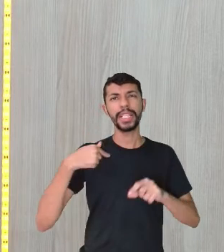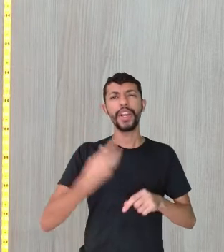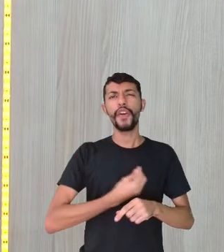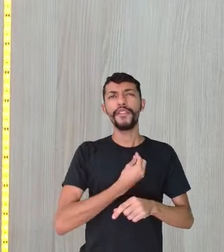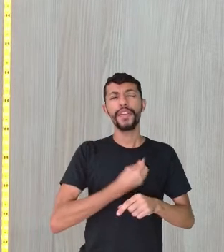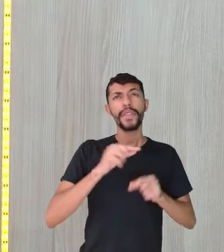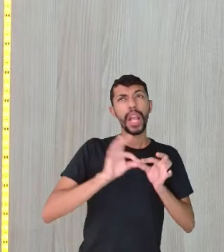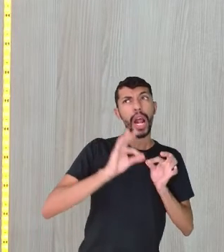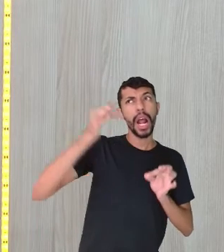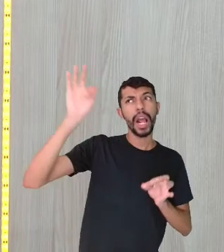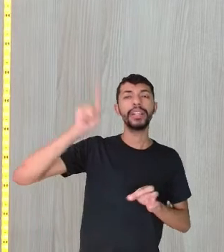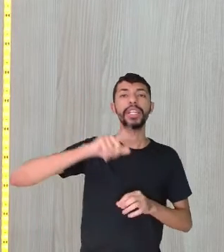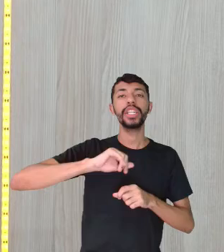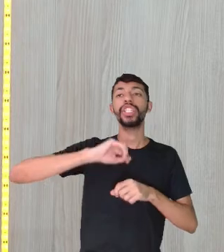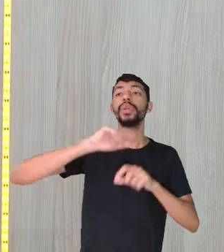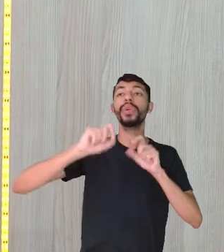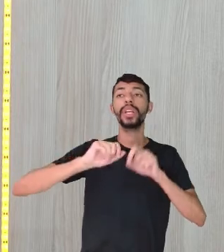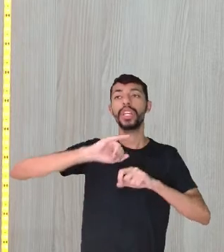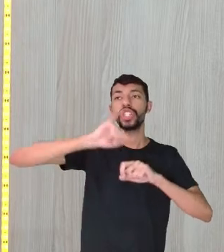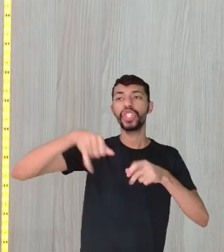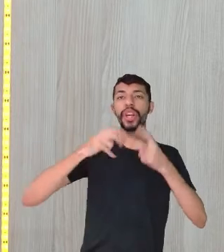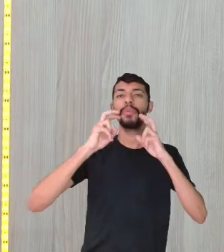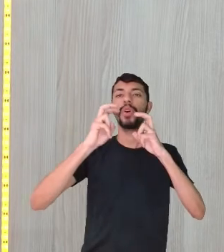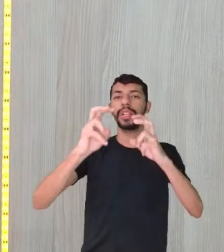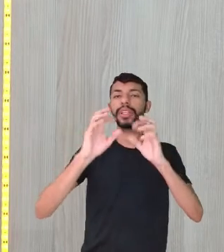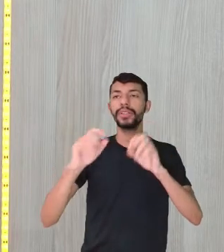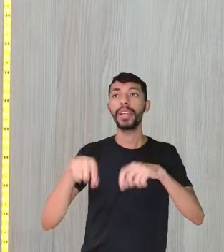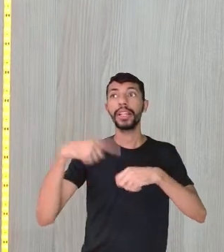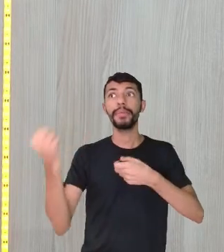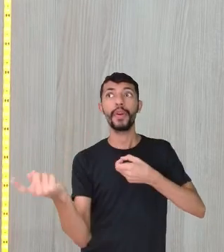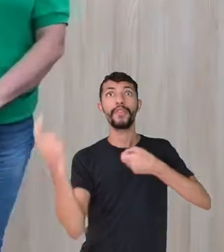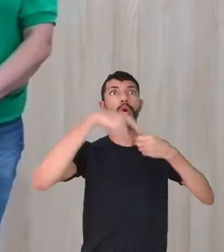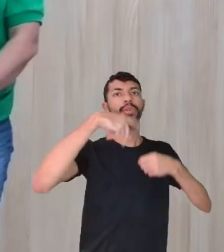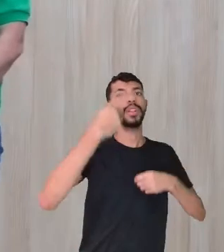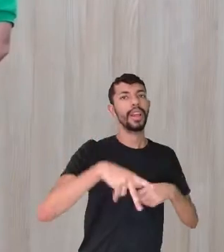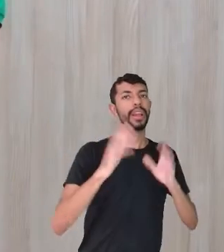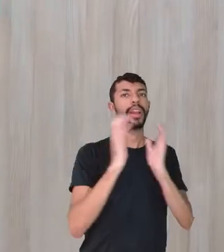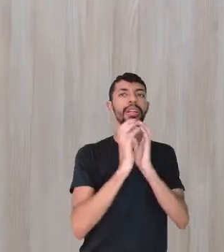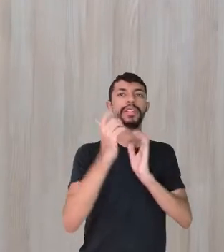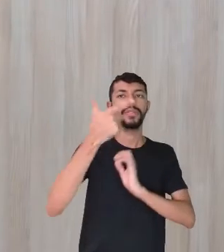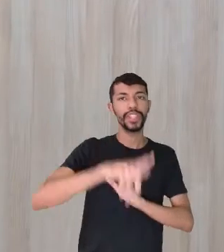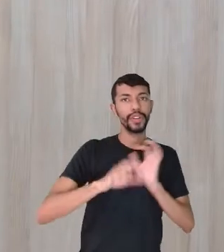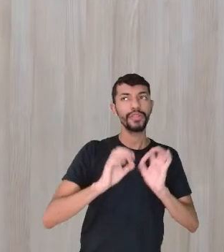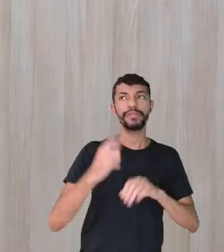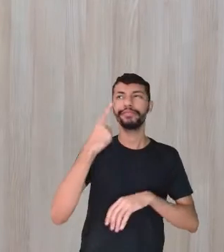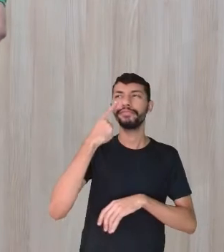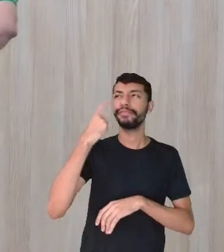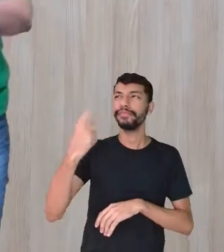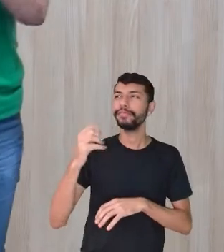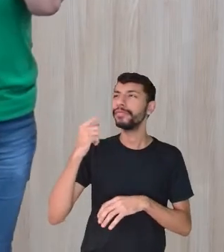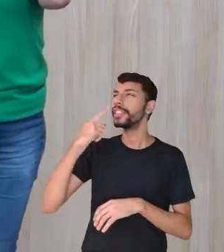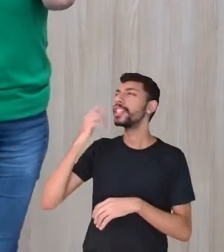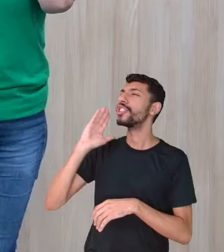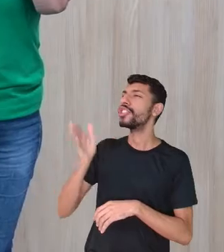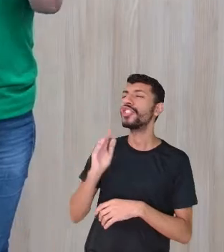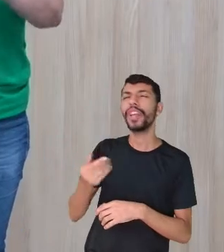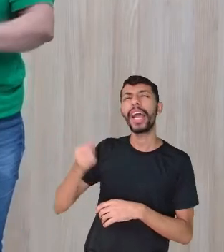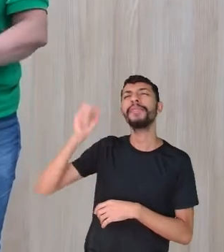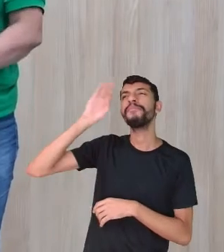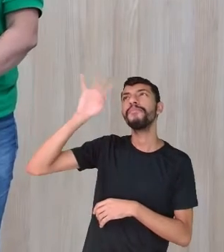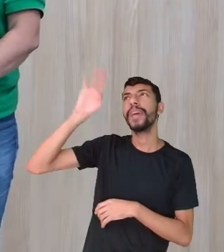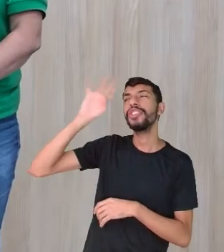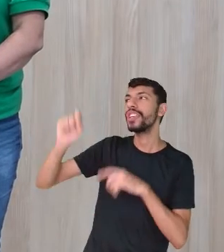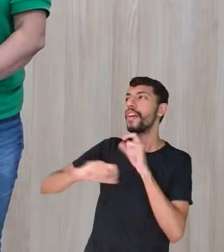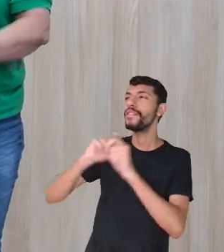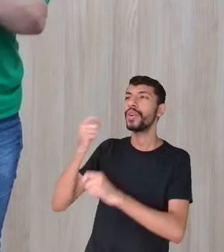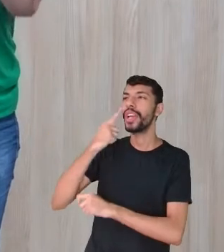tempo em Jaboatão e depois voltei para Recife de novo. Pronto, interessante. Bem que eu já suspeitava. Sabe